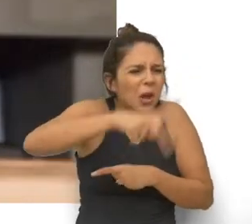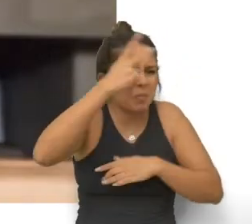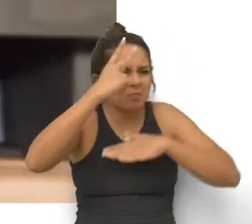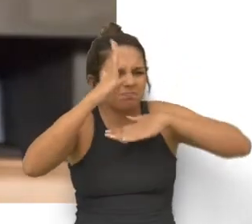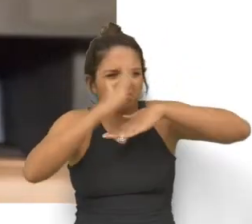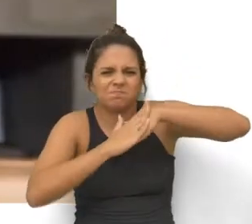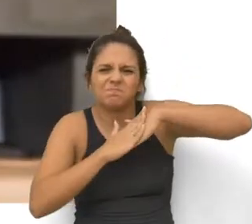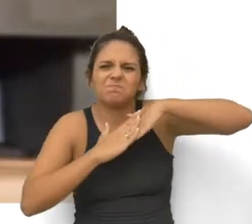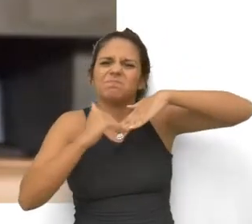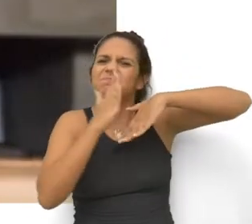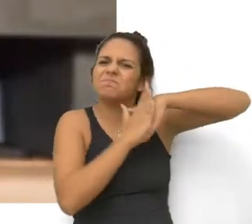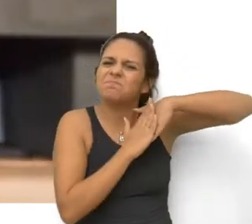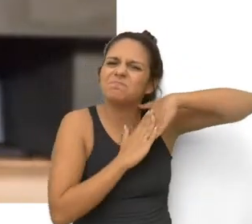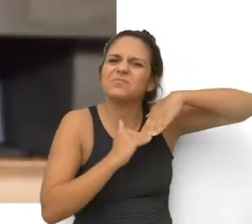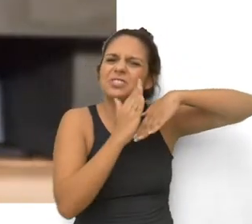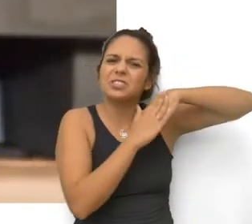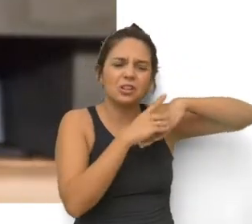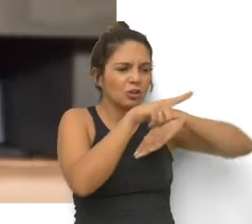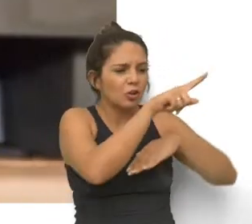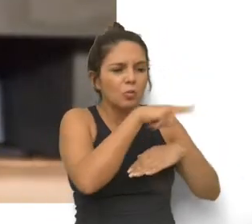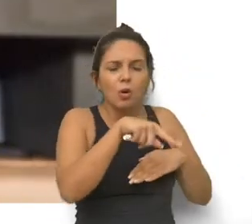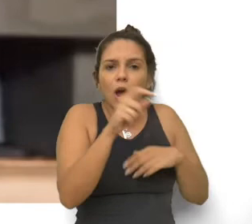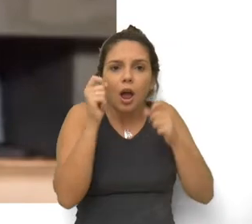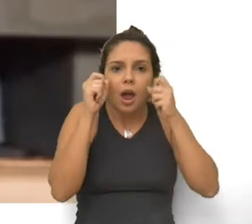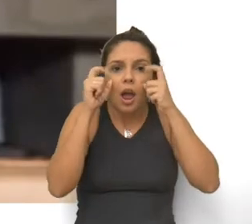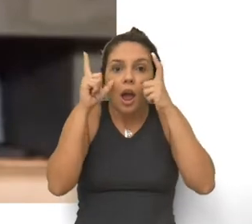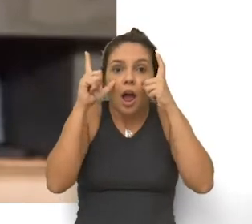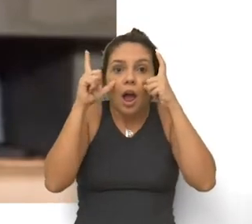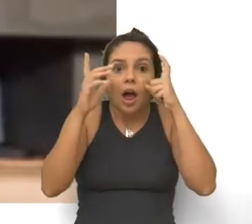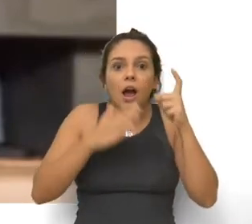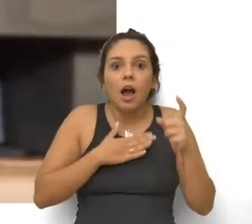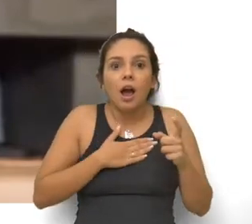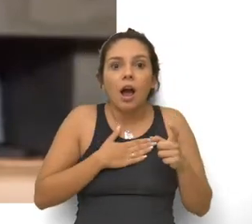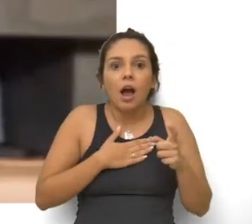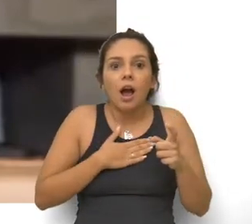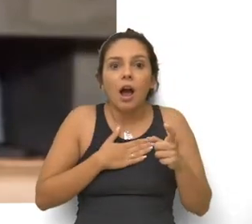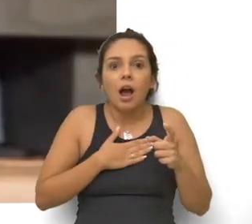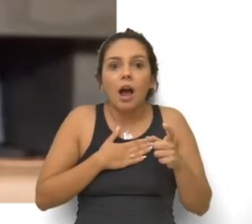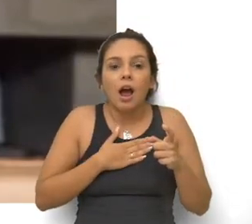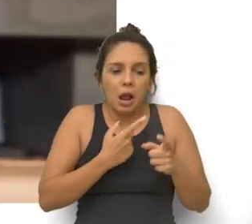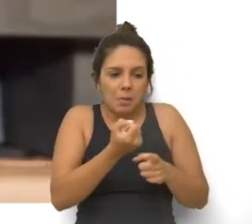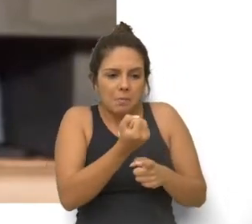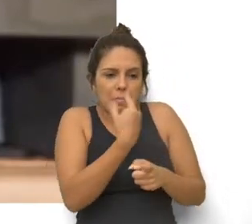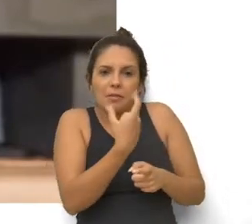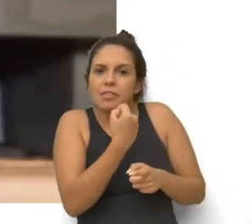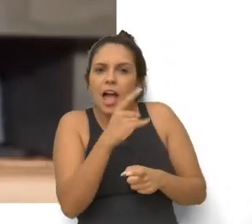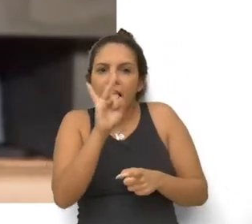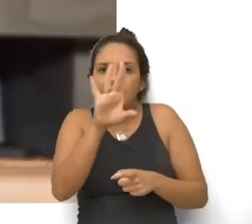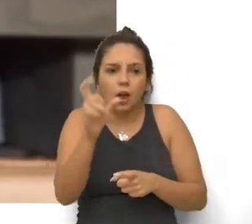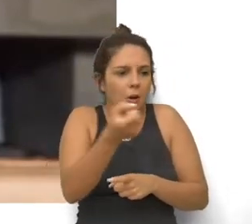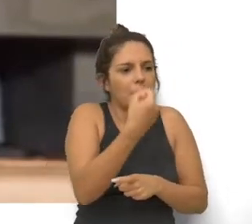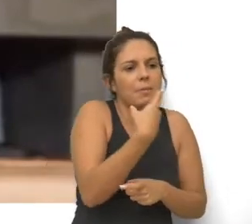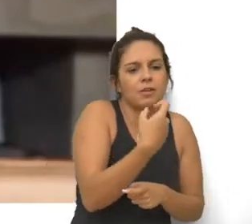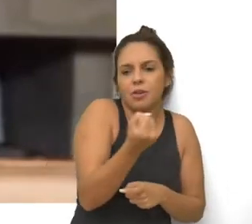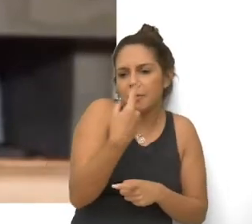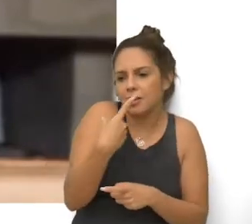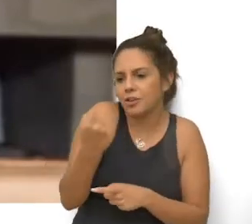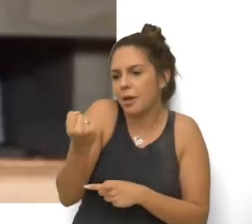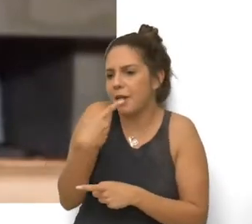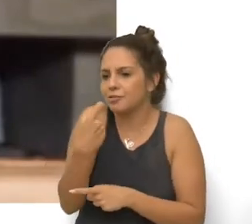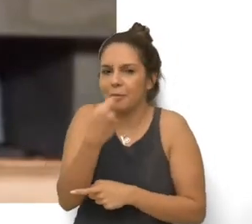mundo ficou impressionadíssimo com o meu caso. E cada um me receitava um remédio.